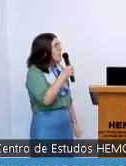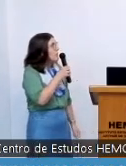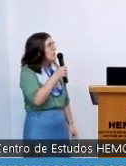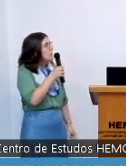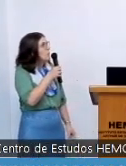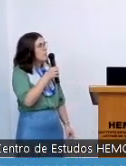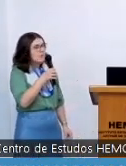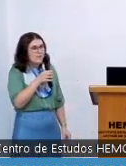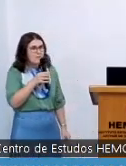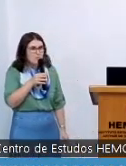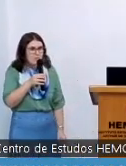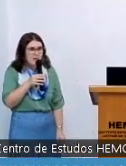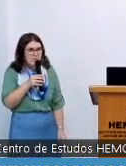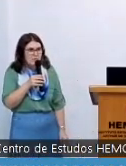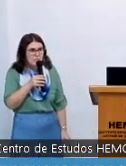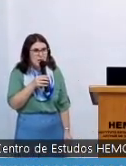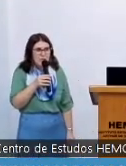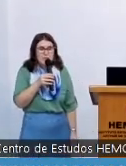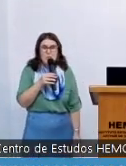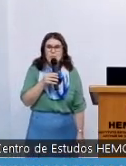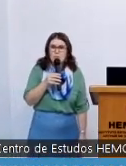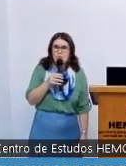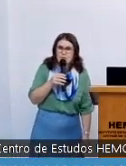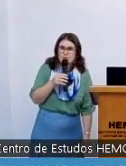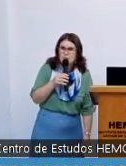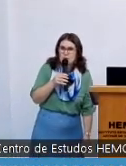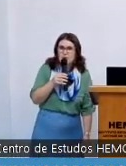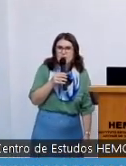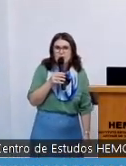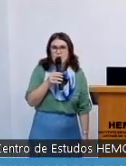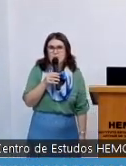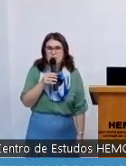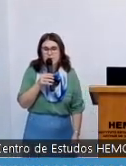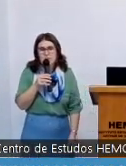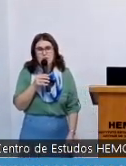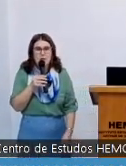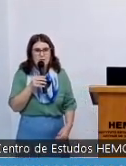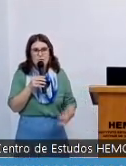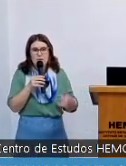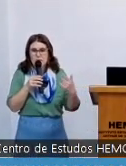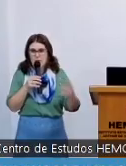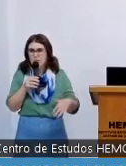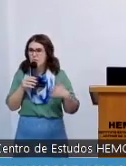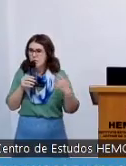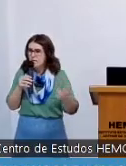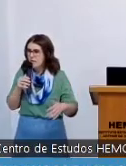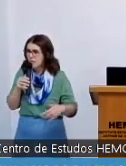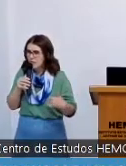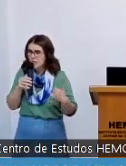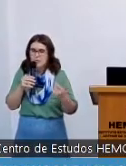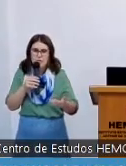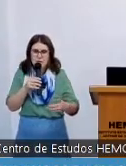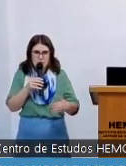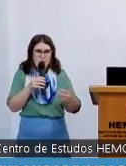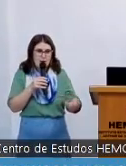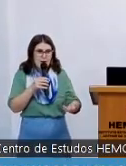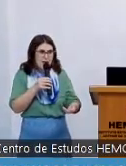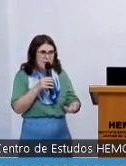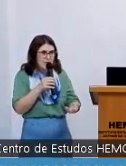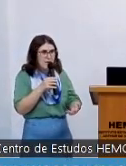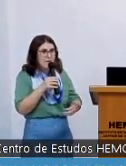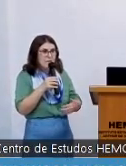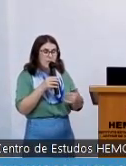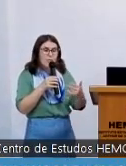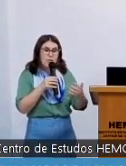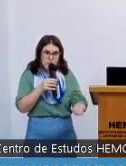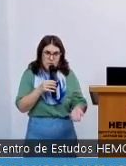Bom, e o que isso nos traz de impacto? A nossa cultura de comitê de ética em pesquisa e de relacionamento com os pesquisadores, com estudantes, com a